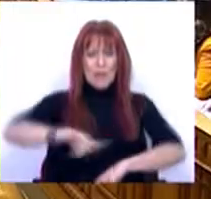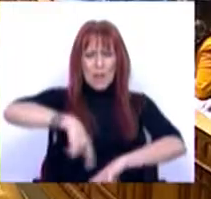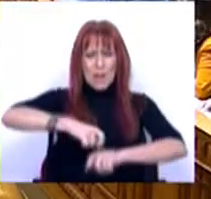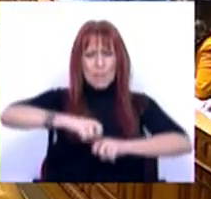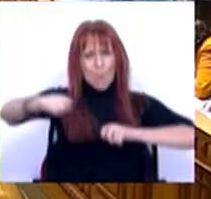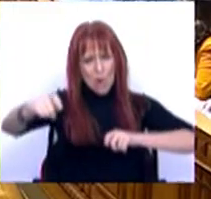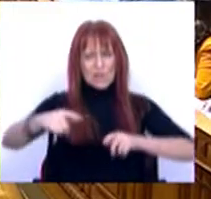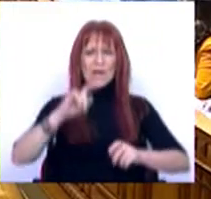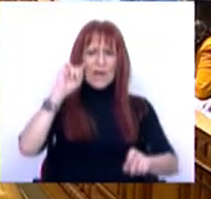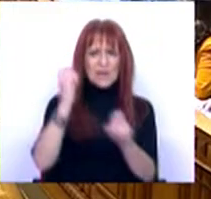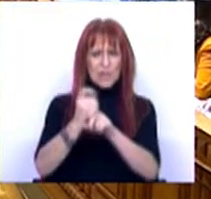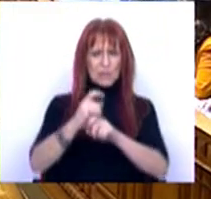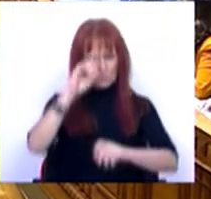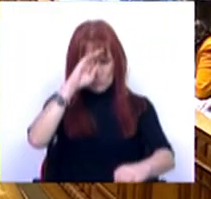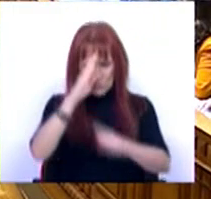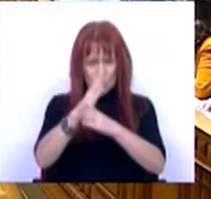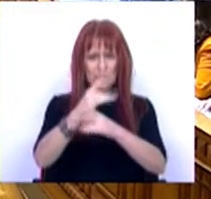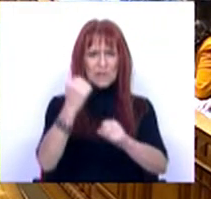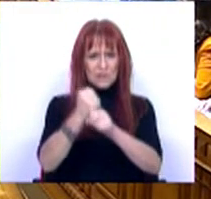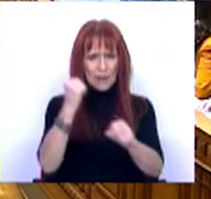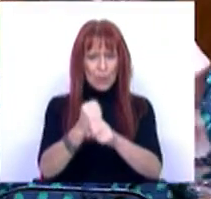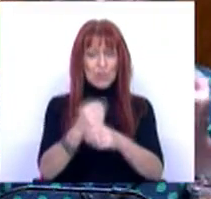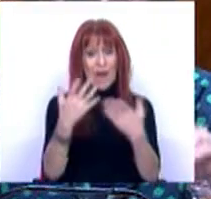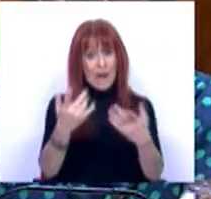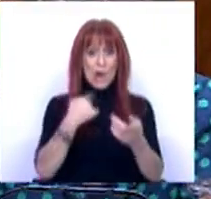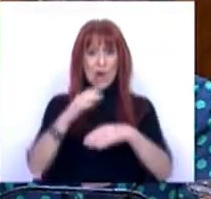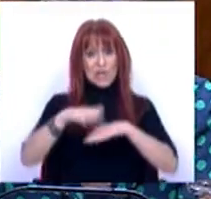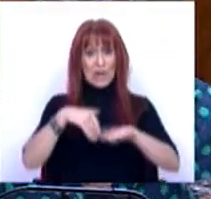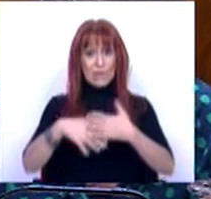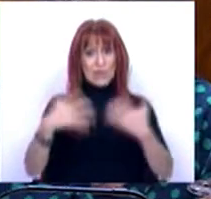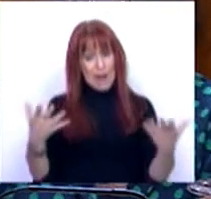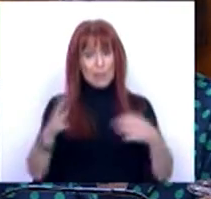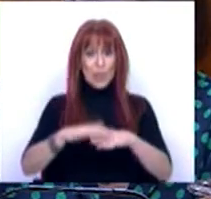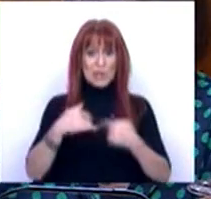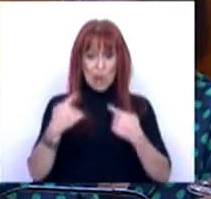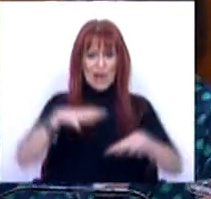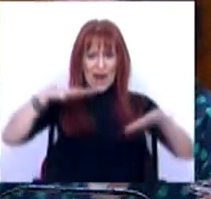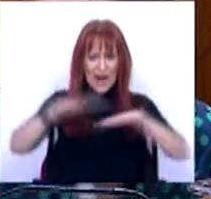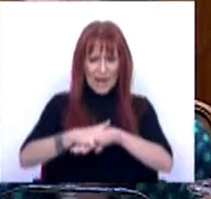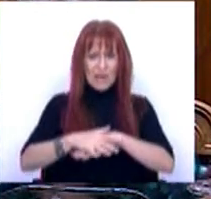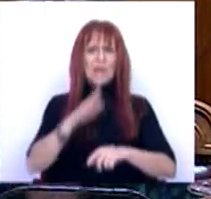demorado, que exige persistência e trabalho. É isso que nós estamos a fazer e é por isso que temos a rede